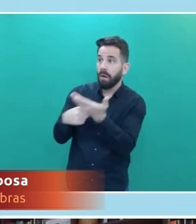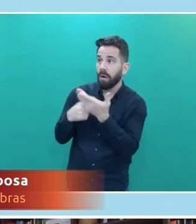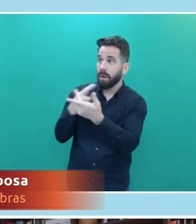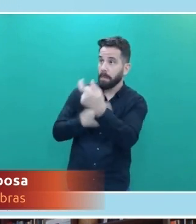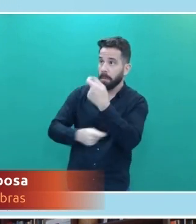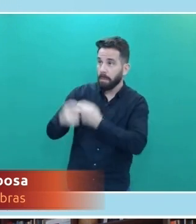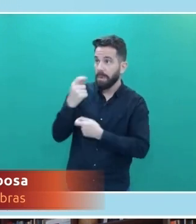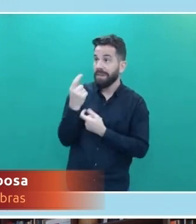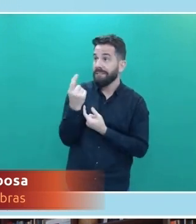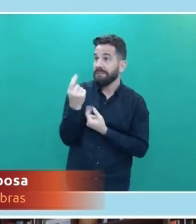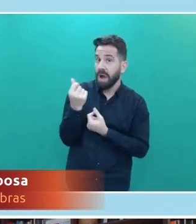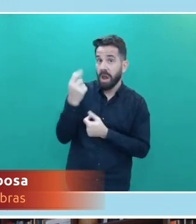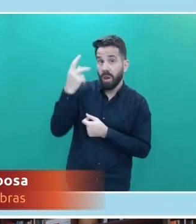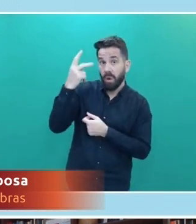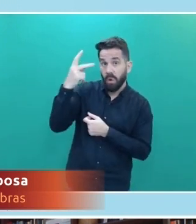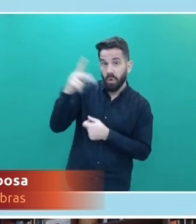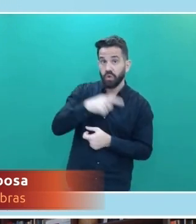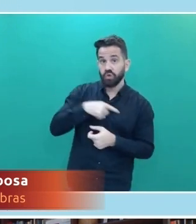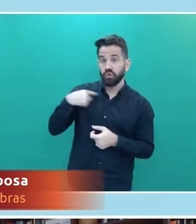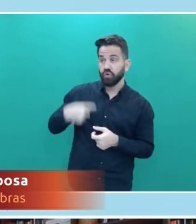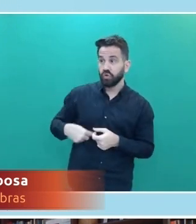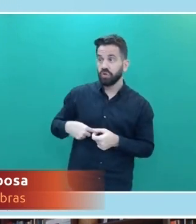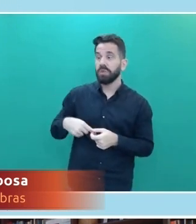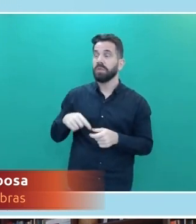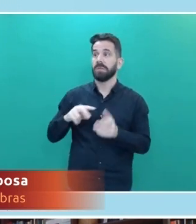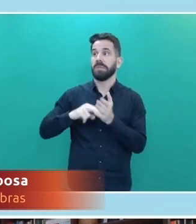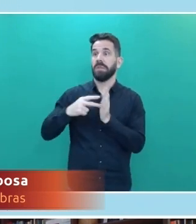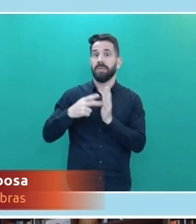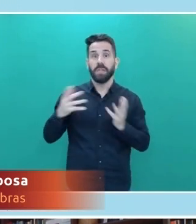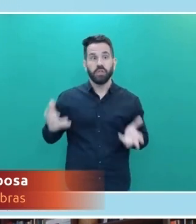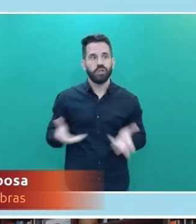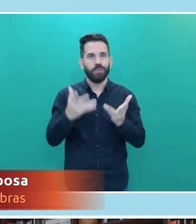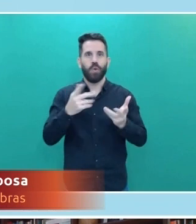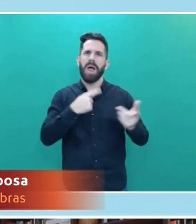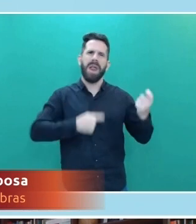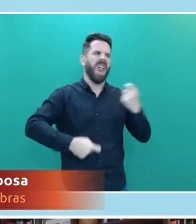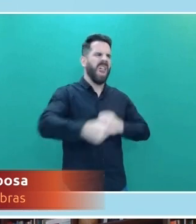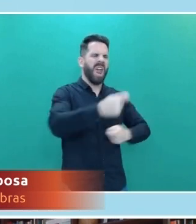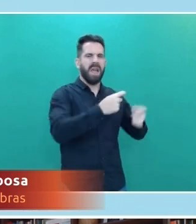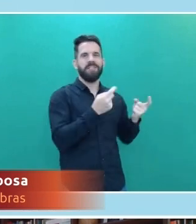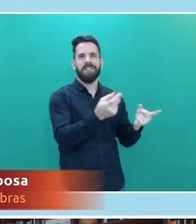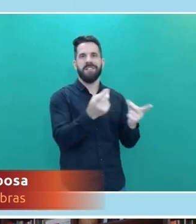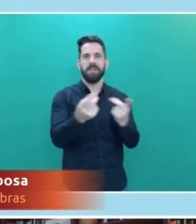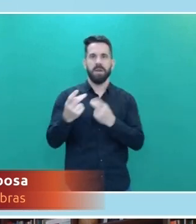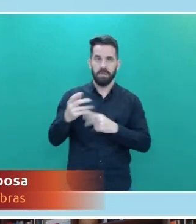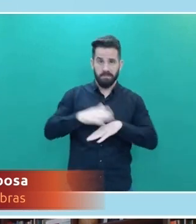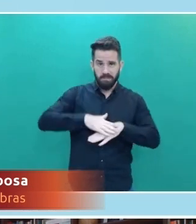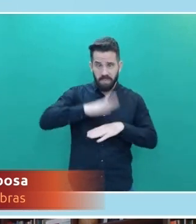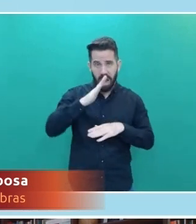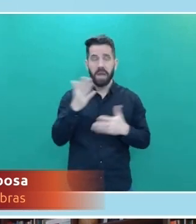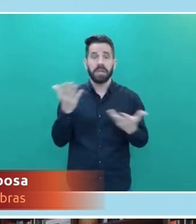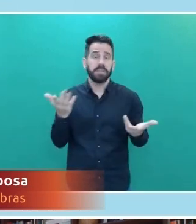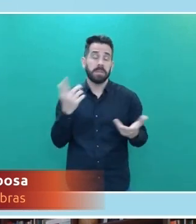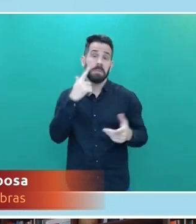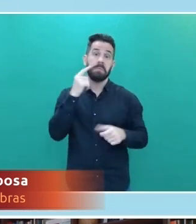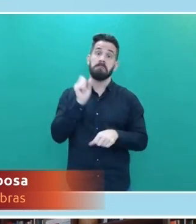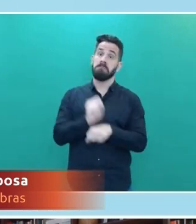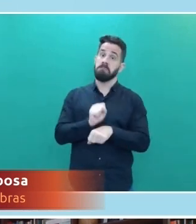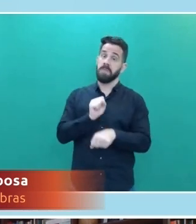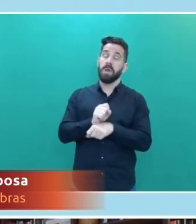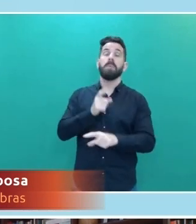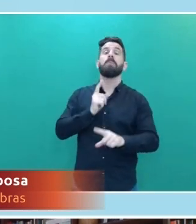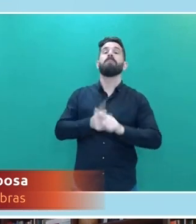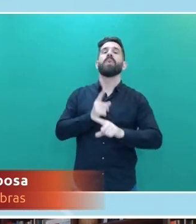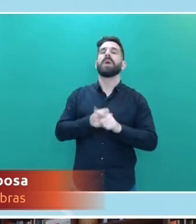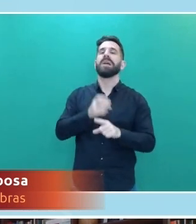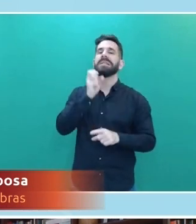gente precisa verificar como é que vai ser feito, porque se a gente receber uma moeda,